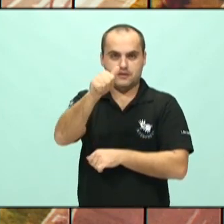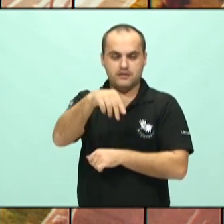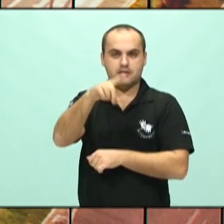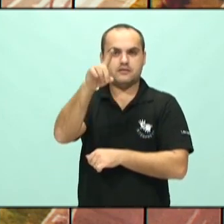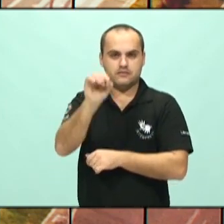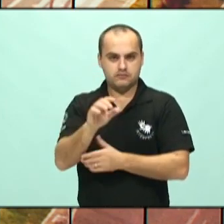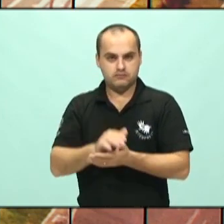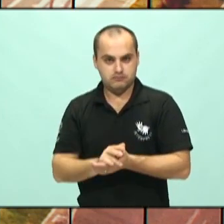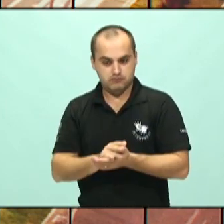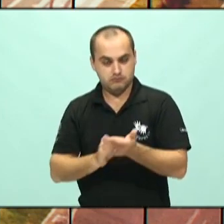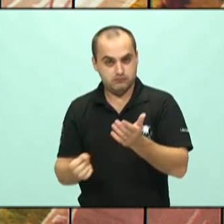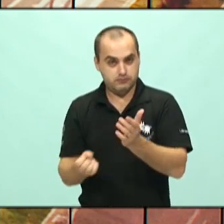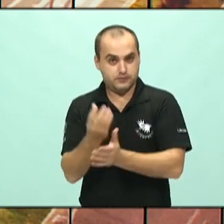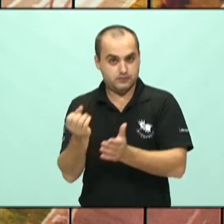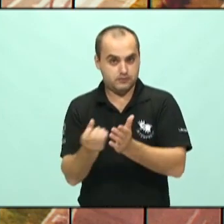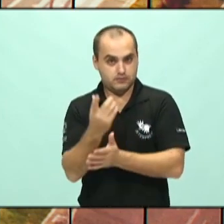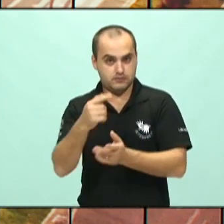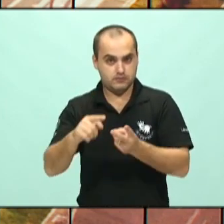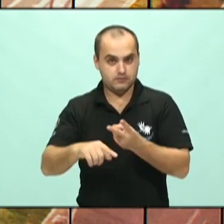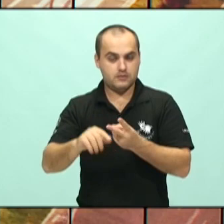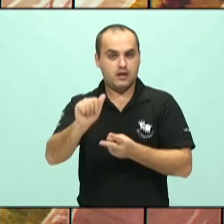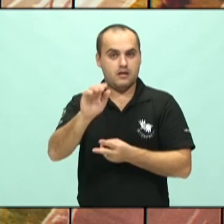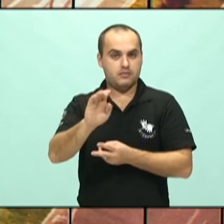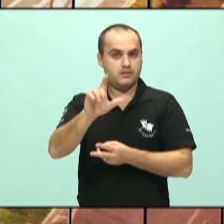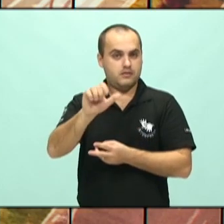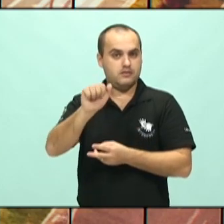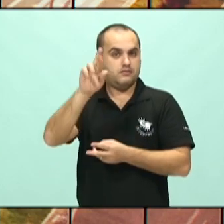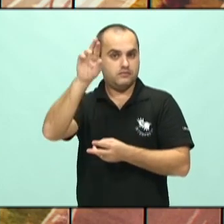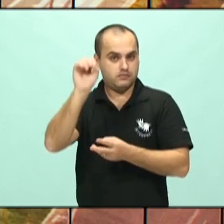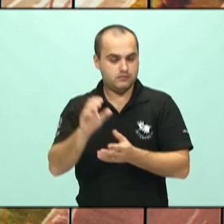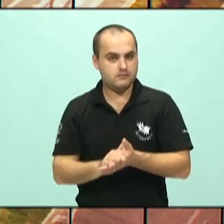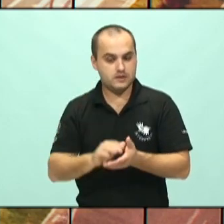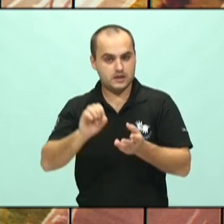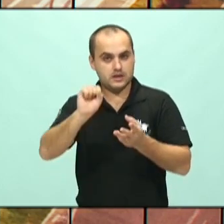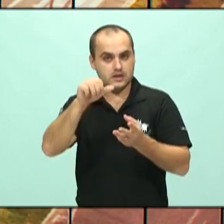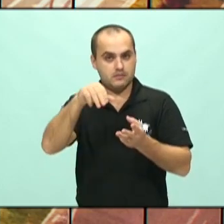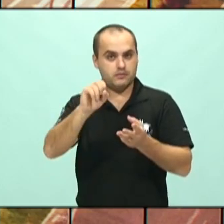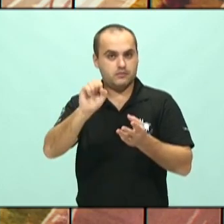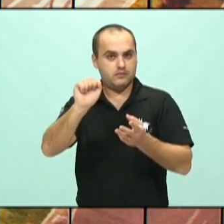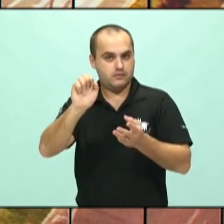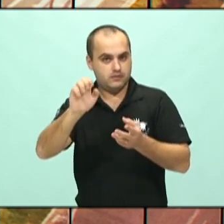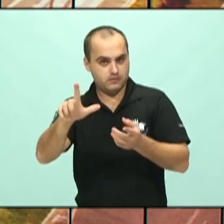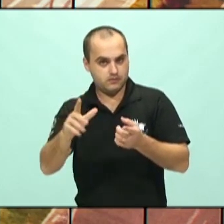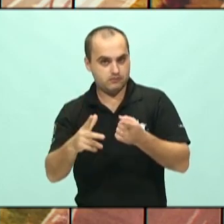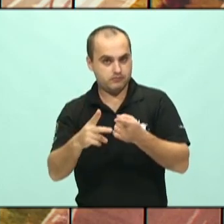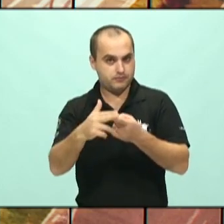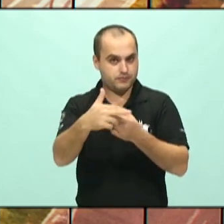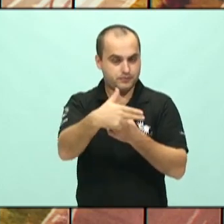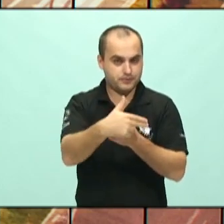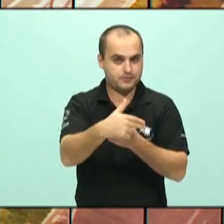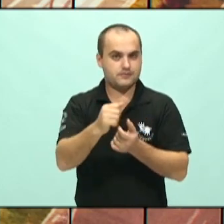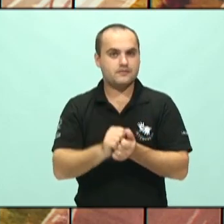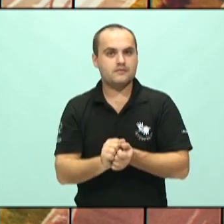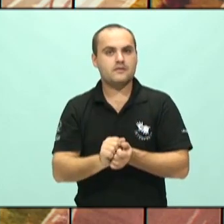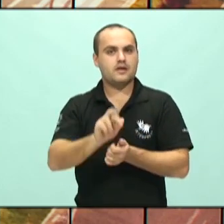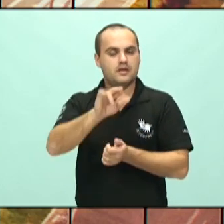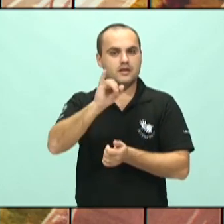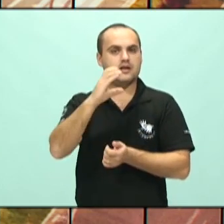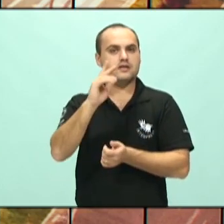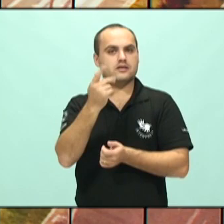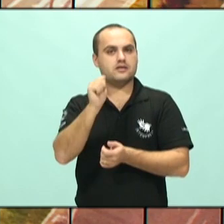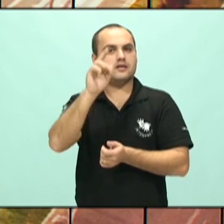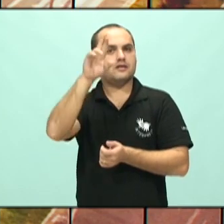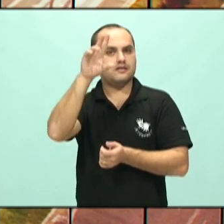na suíte de produção, nosso querido Abelardo. Samuel Moreira em edição e Richard